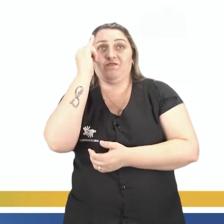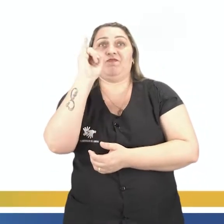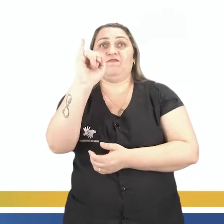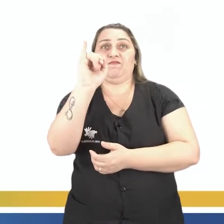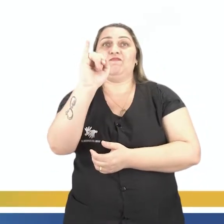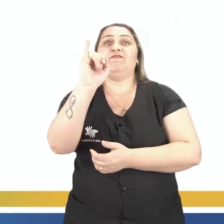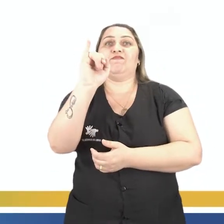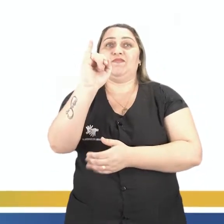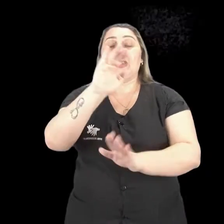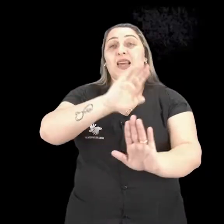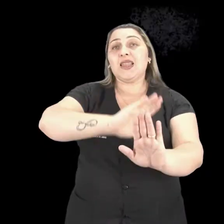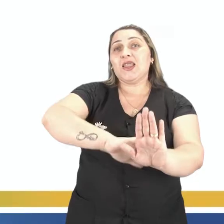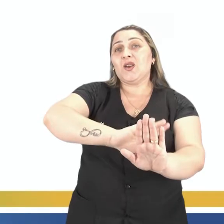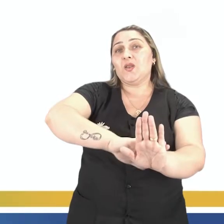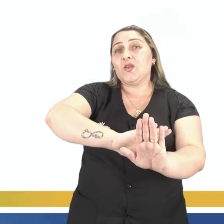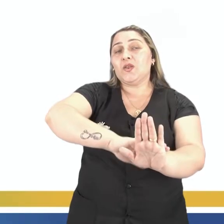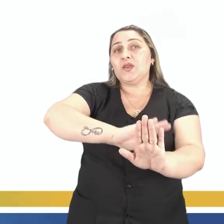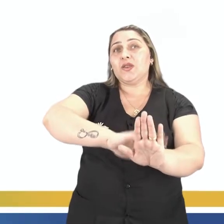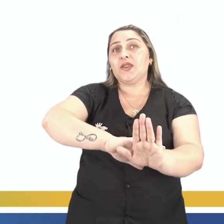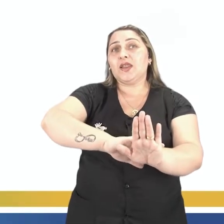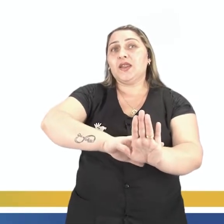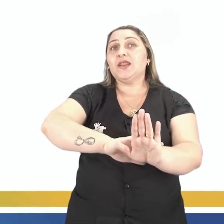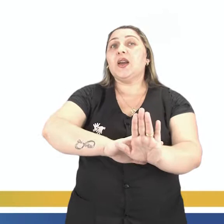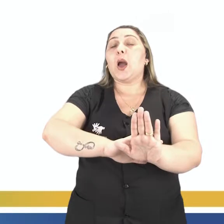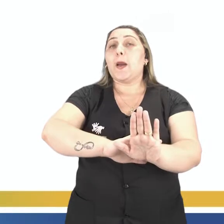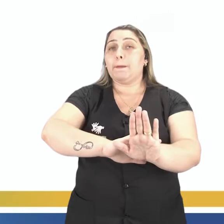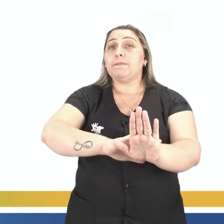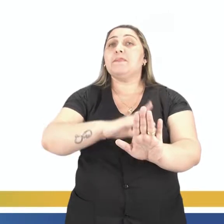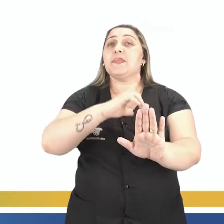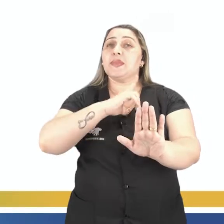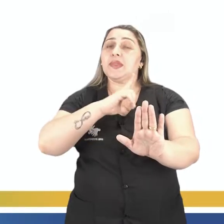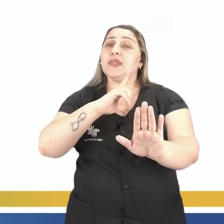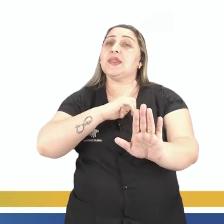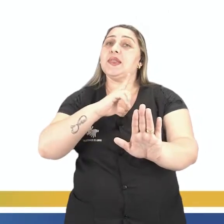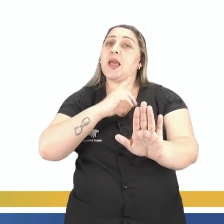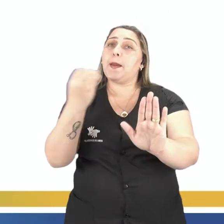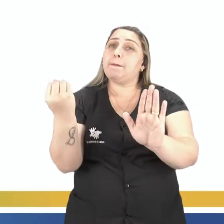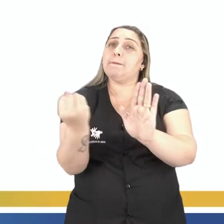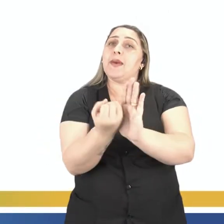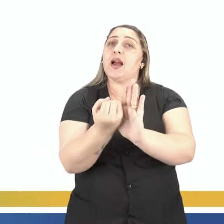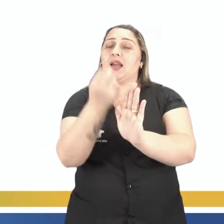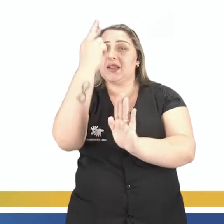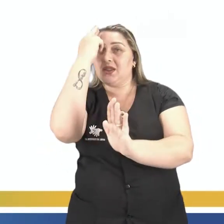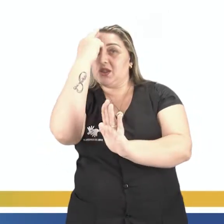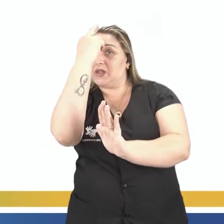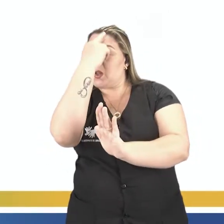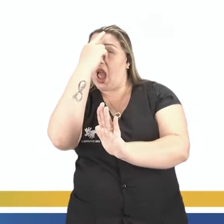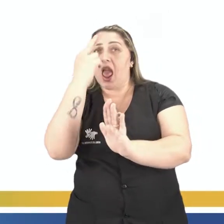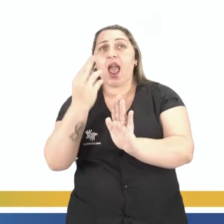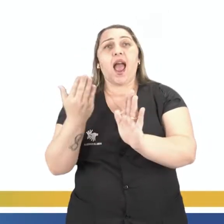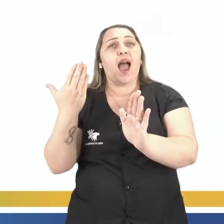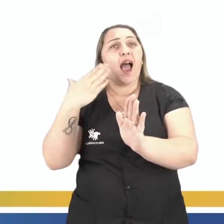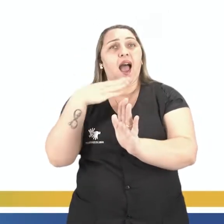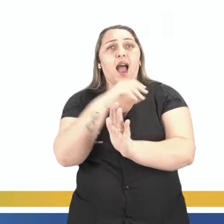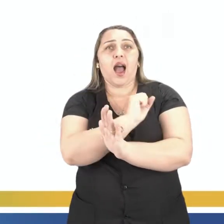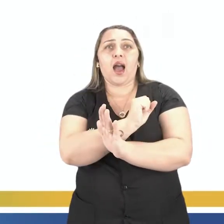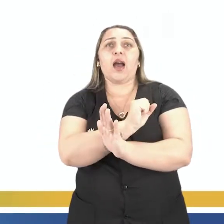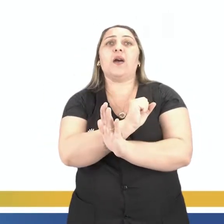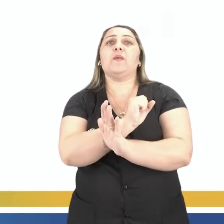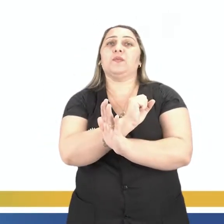a ideologia como alguma coisa que tem marca na história. E logo ele recebeu